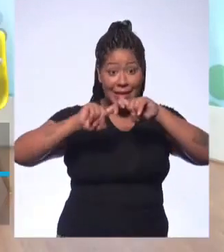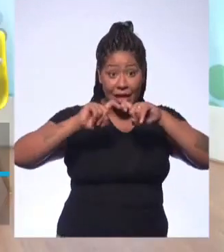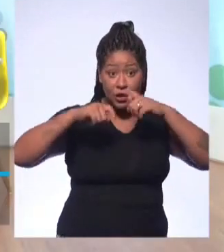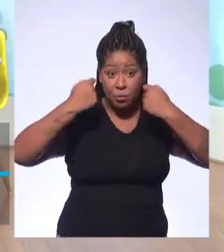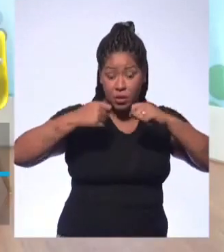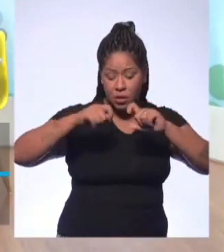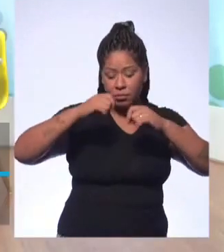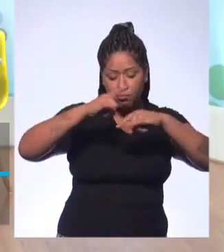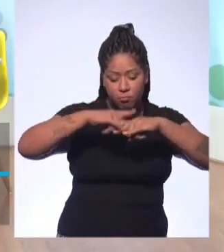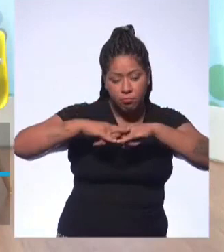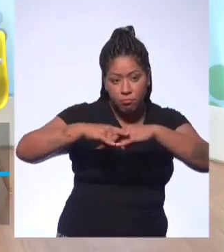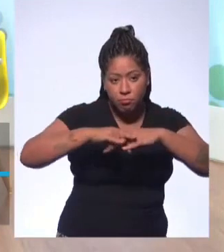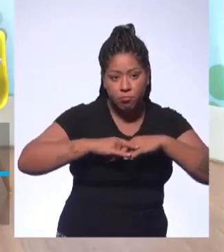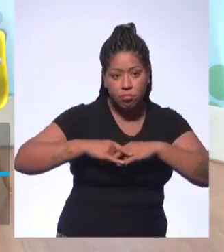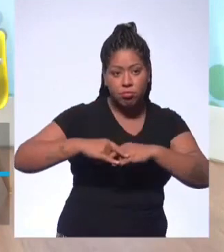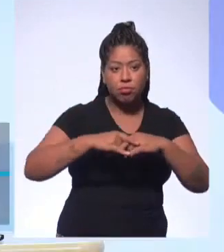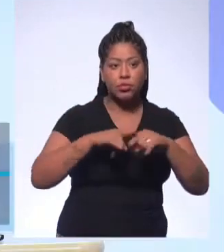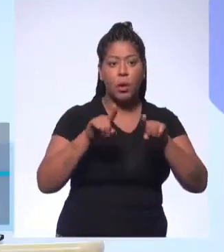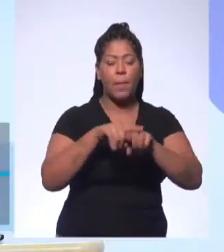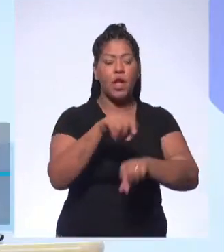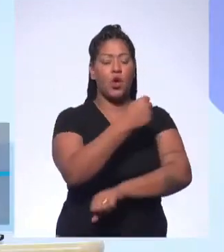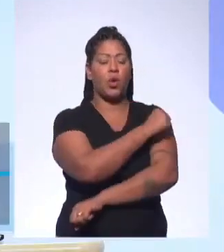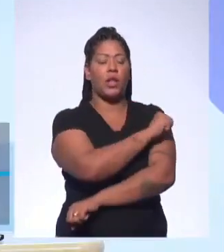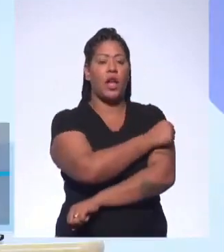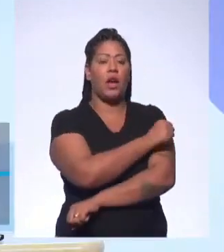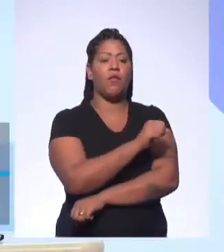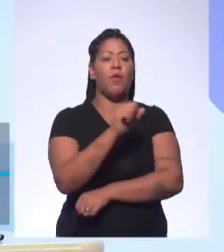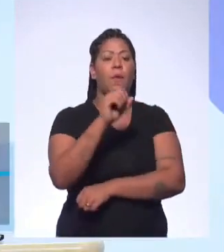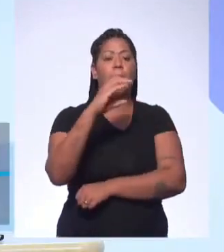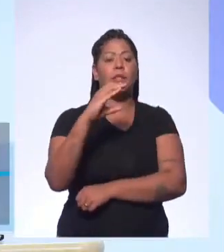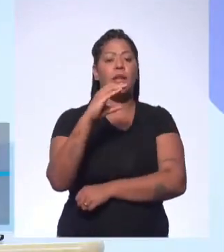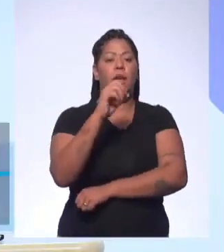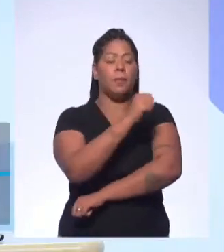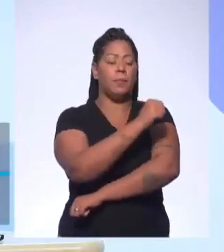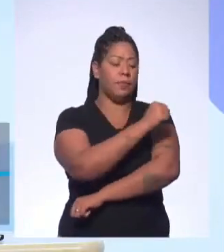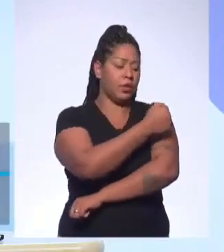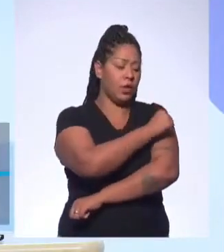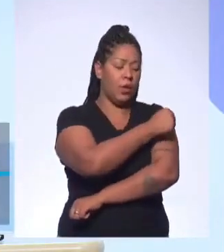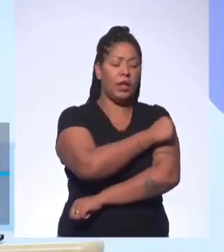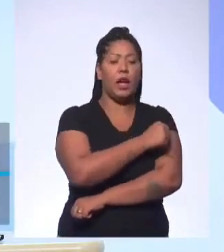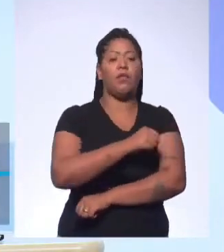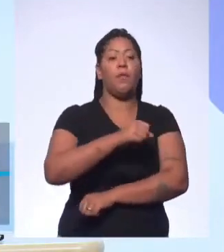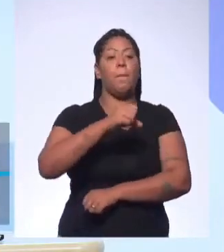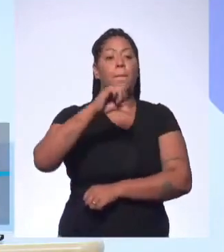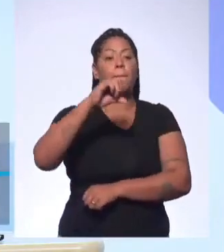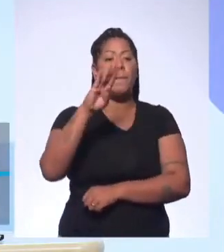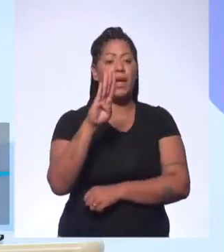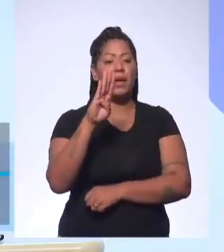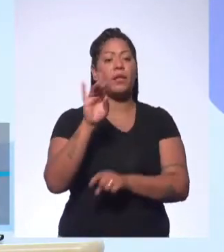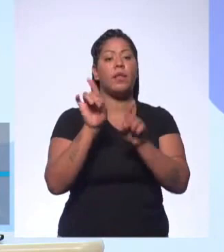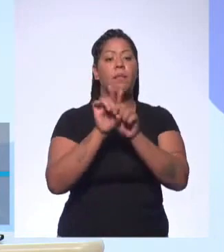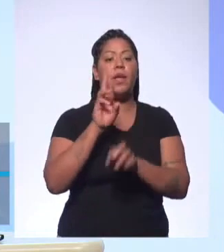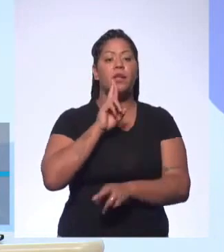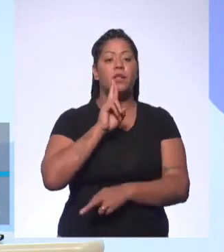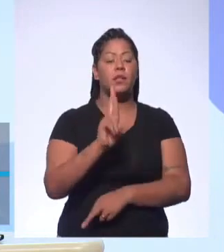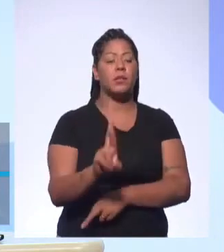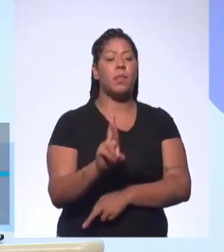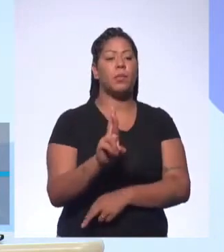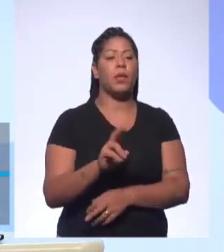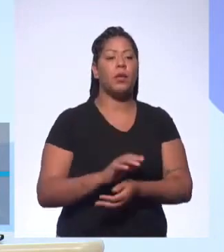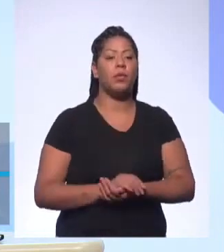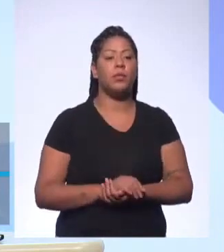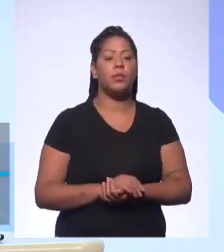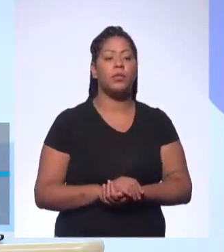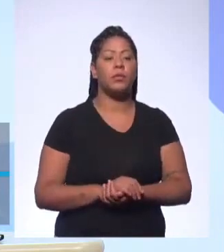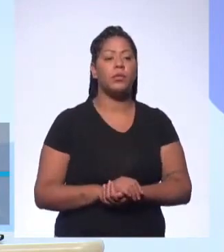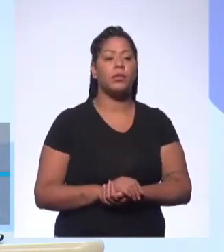são as contribuições do 8º B e 8º C, lá não sei se Roberto Feijó, é um bairro, enfim, é lá